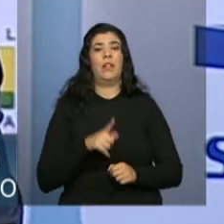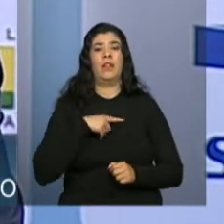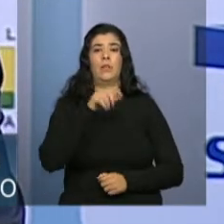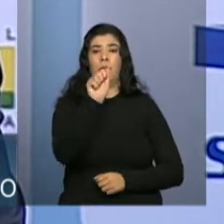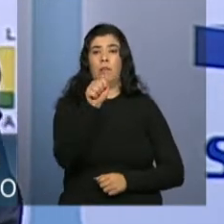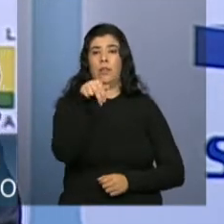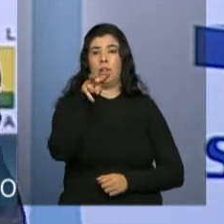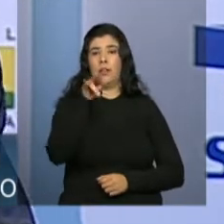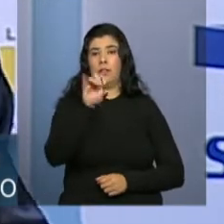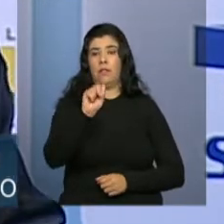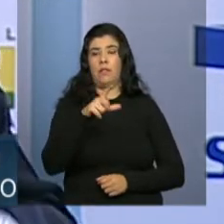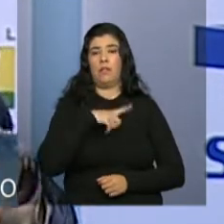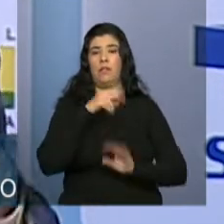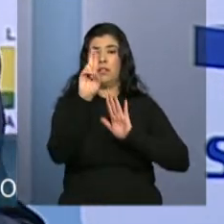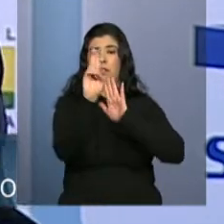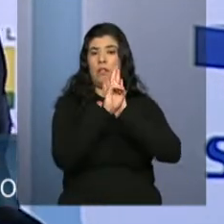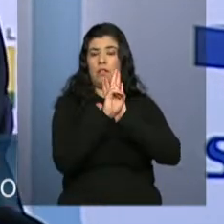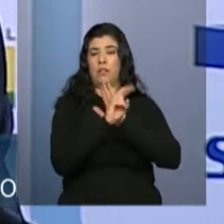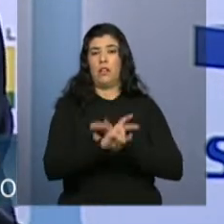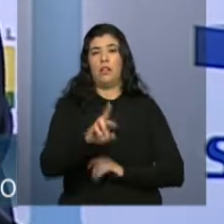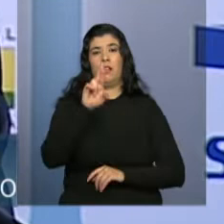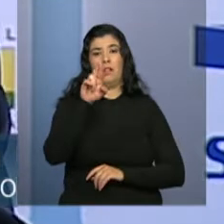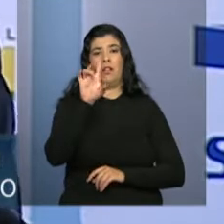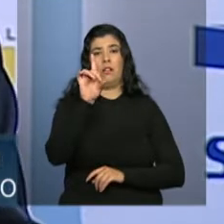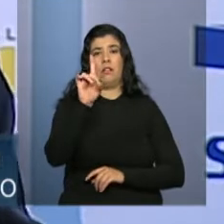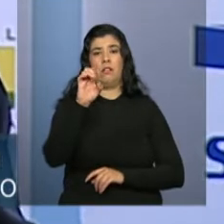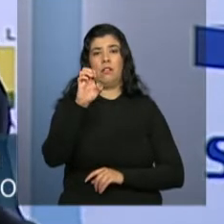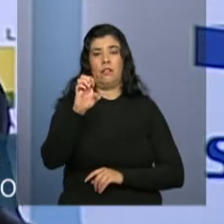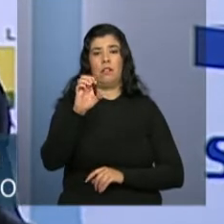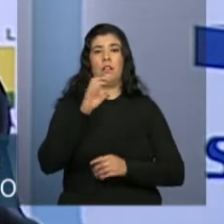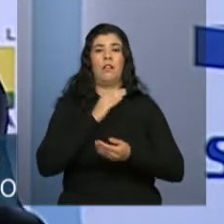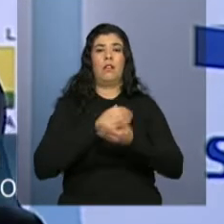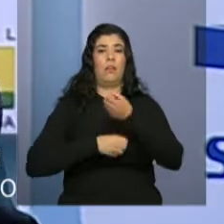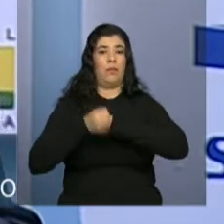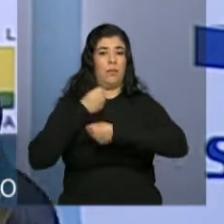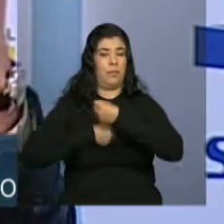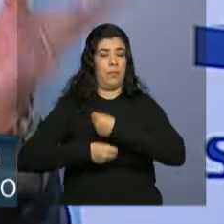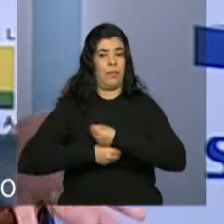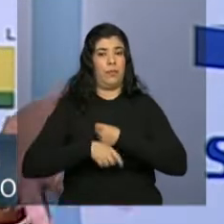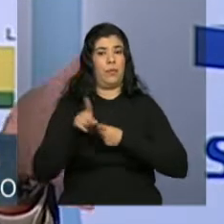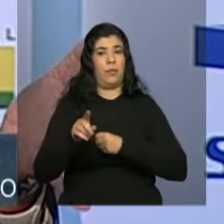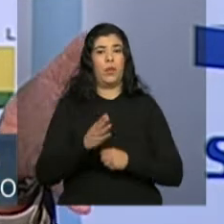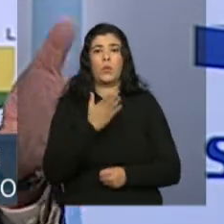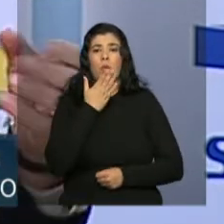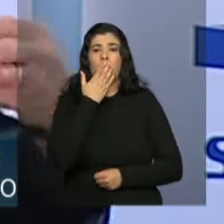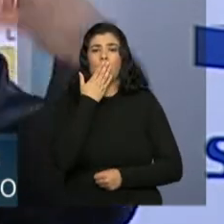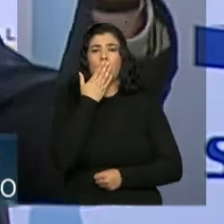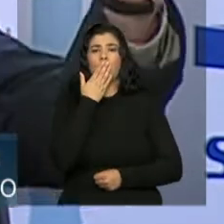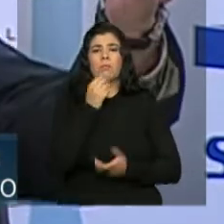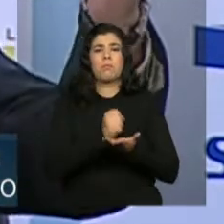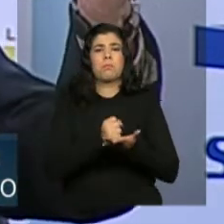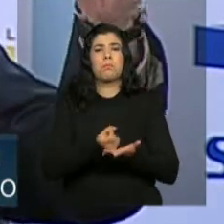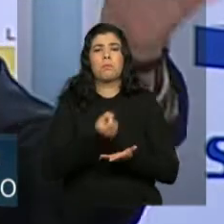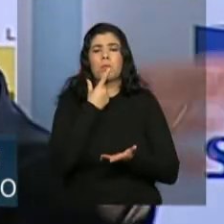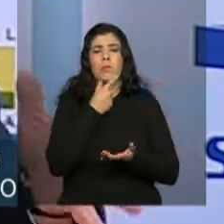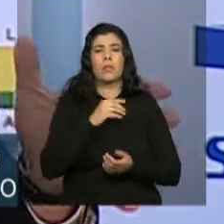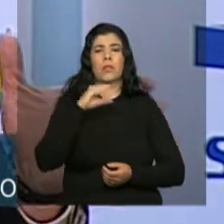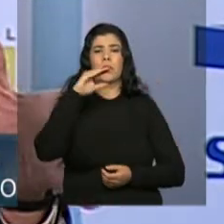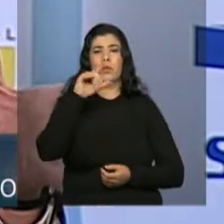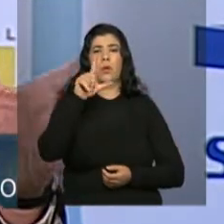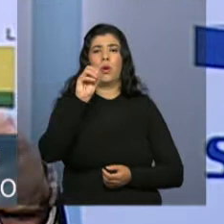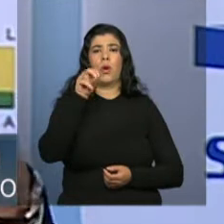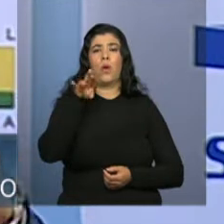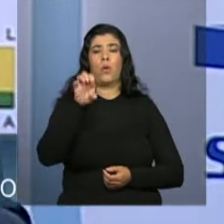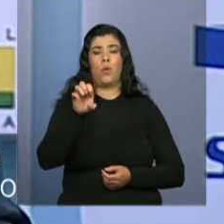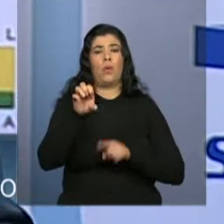RDC 31 no ano passado é sobre medicamentos Clones né o medicamento Clone como o nome diz é um medicamento idêntico